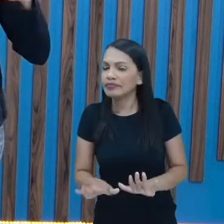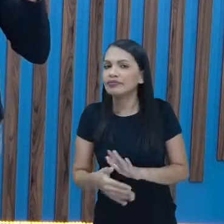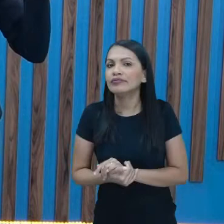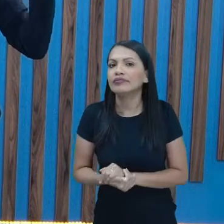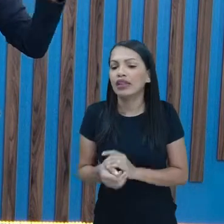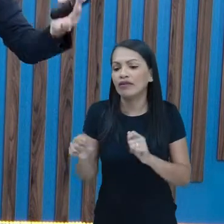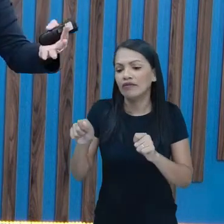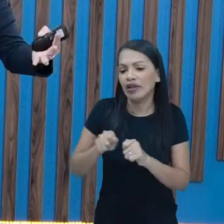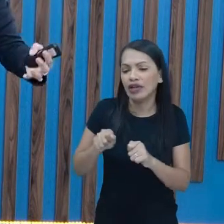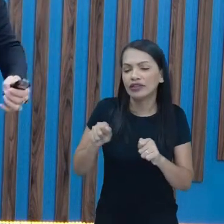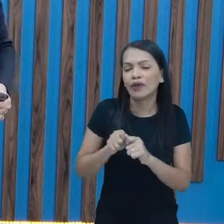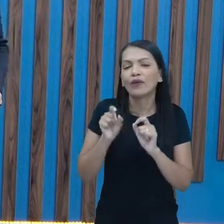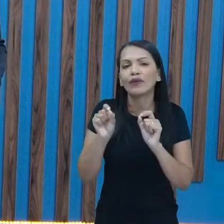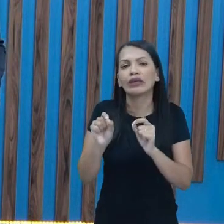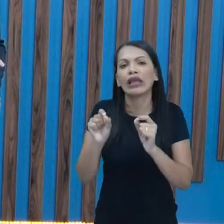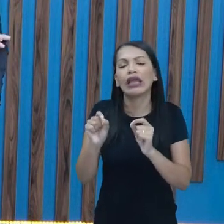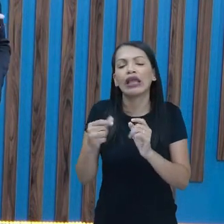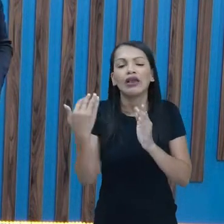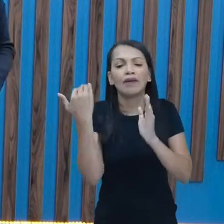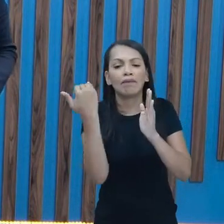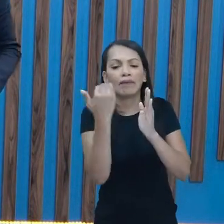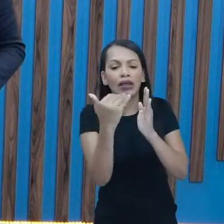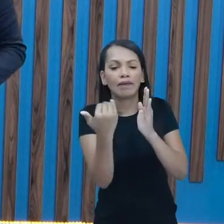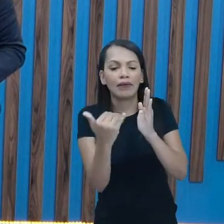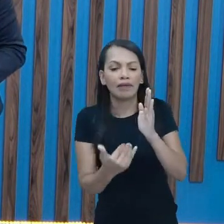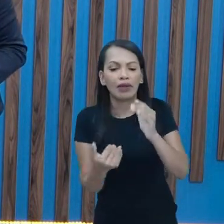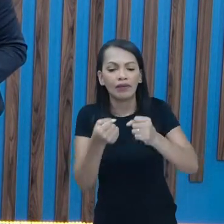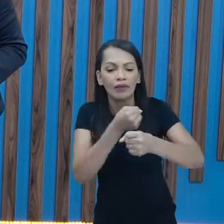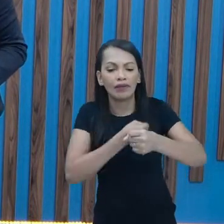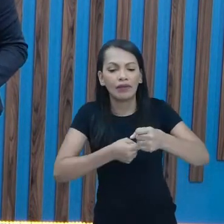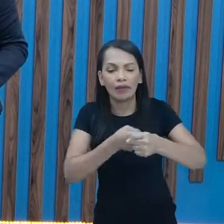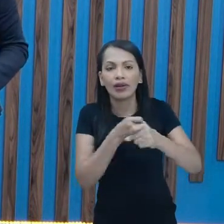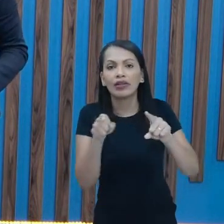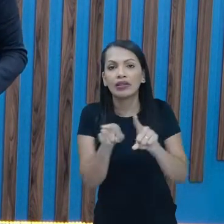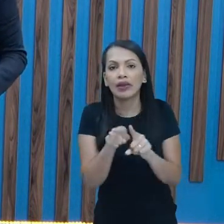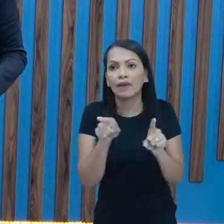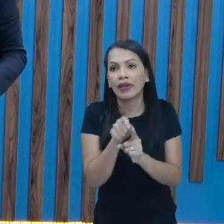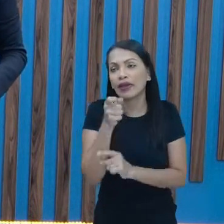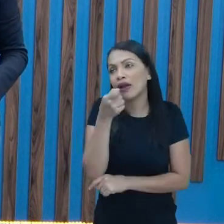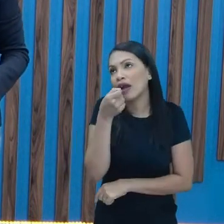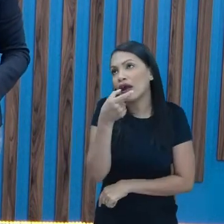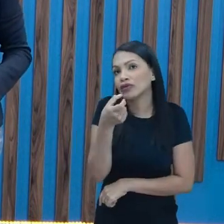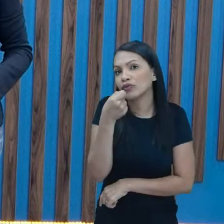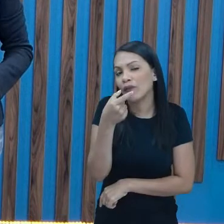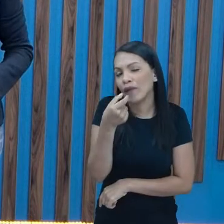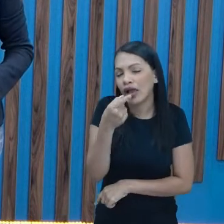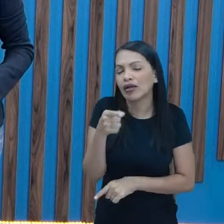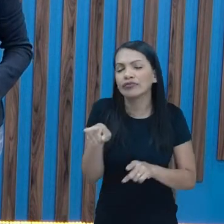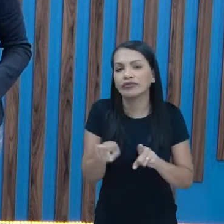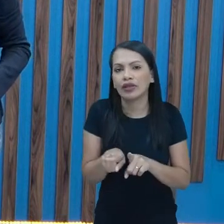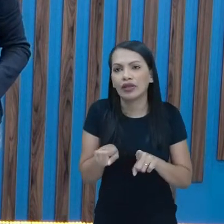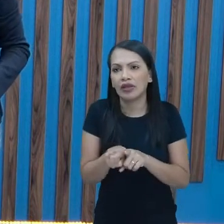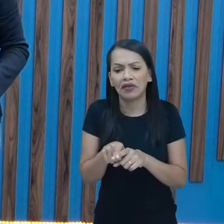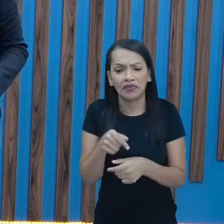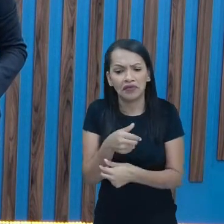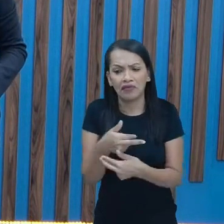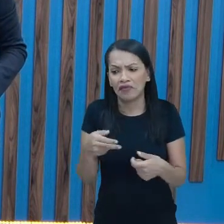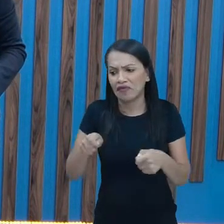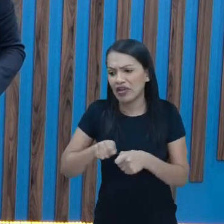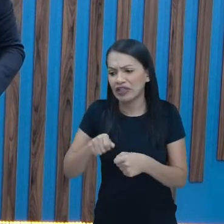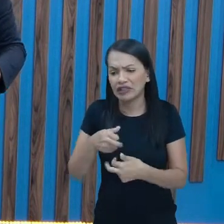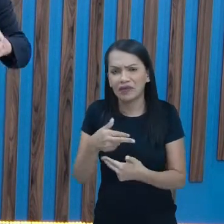fazer uma receita, seja a tomar um remédio, seja a montar